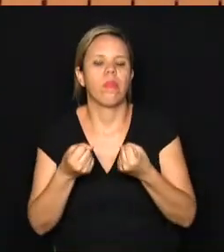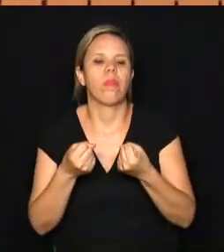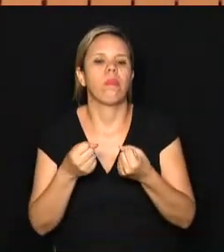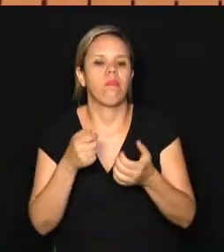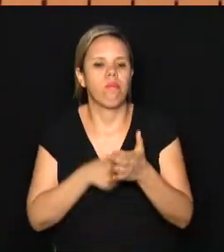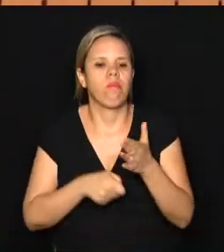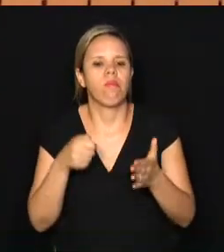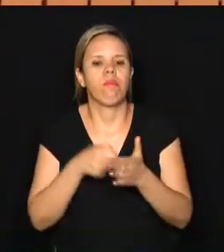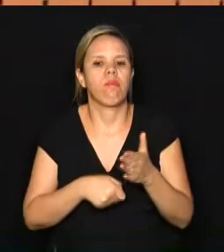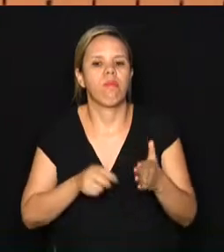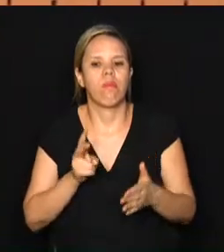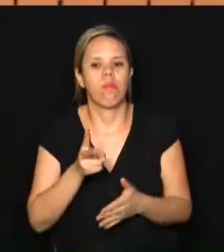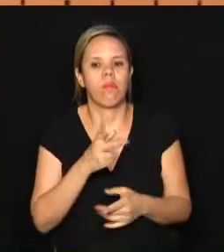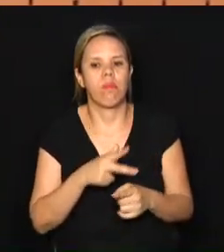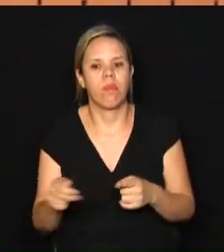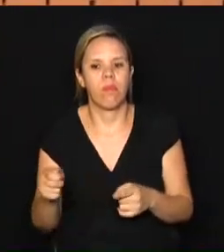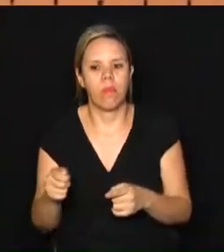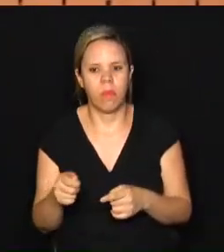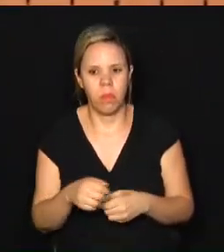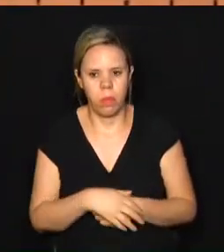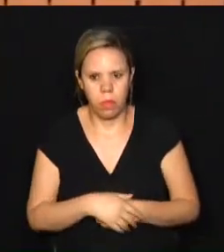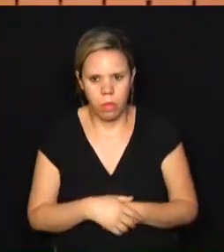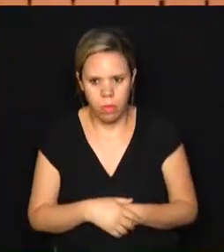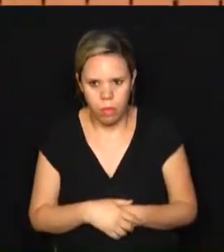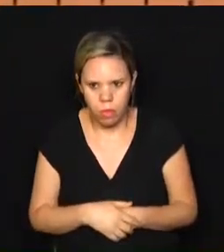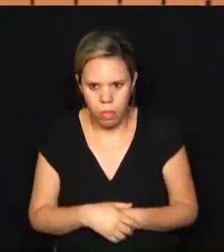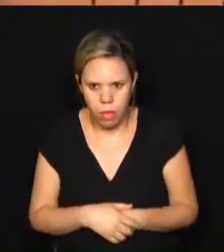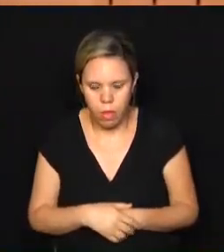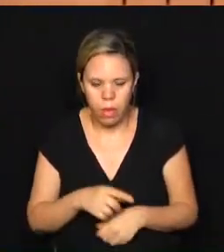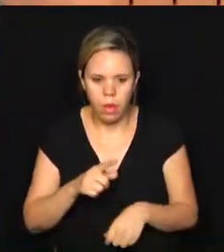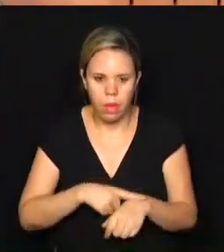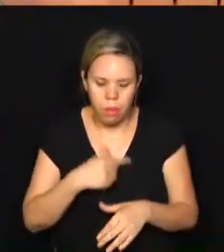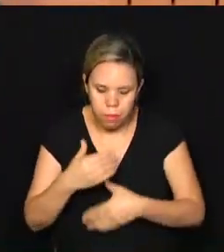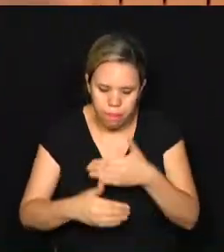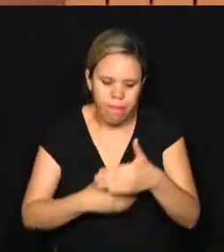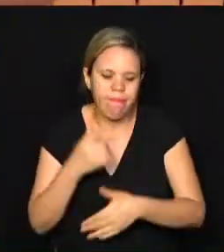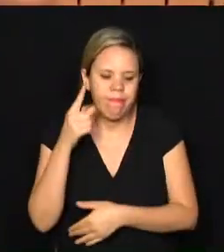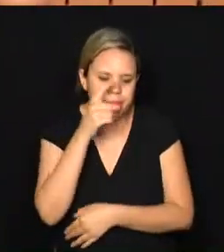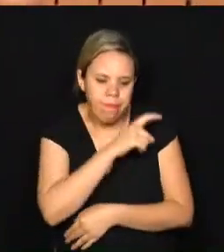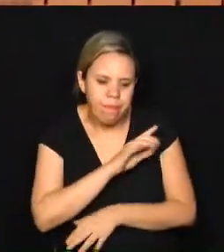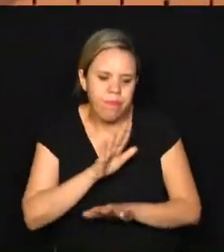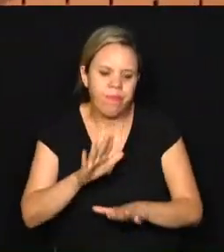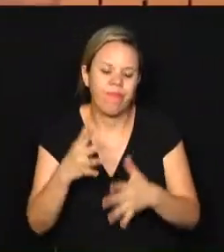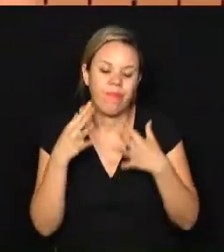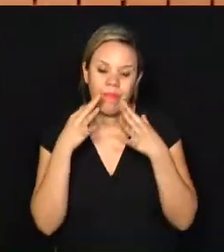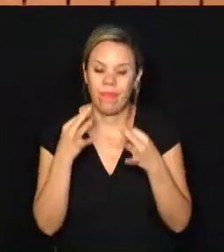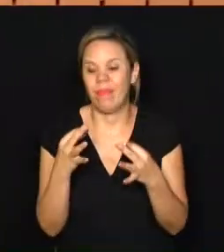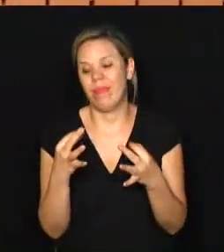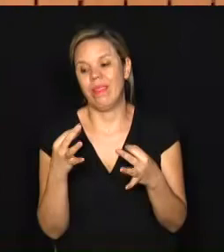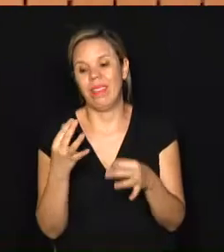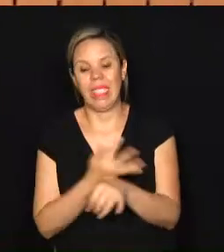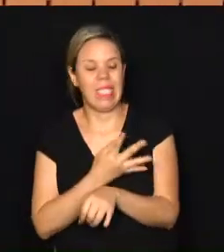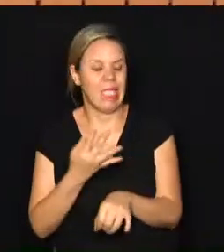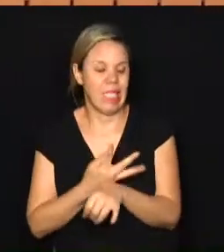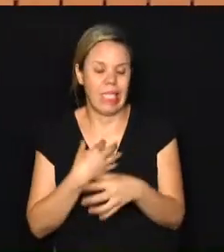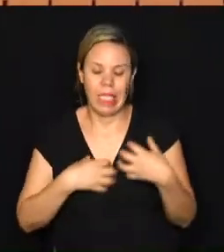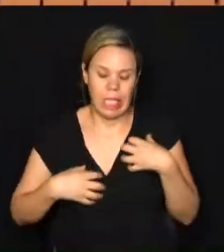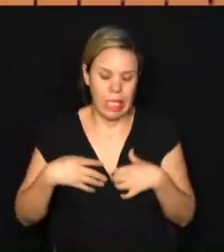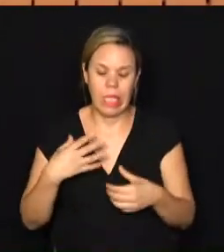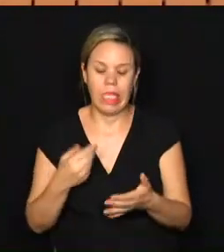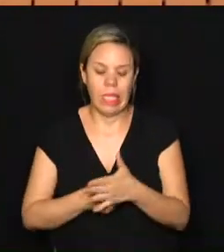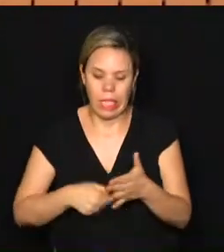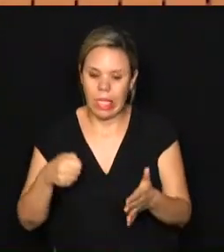estão resistindo com relação, passando por esse processo, né, de muita tensão e que estão resistindo